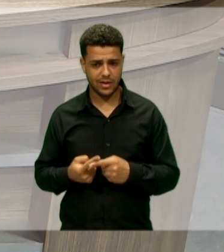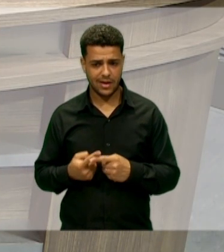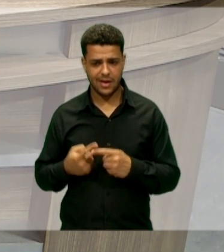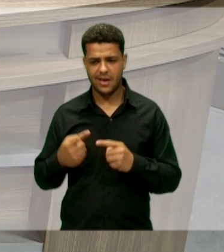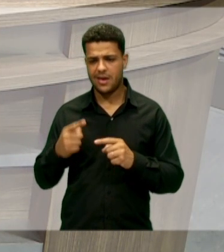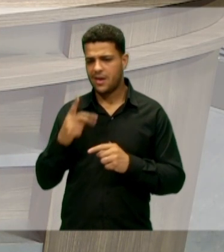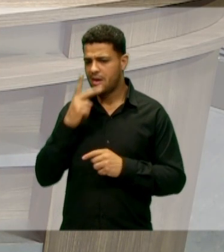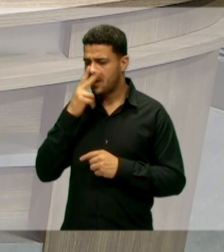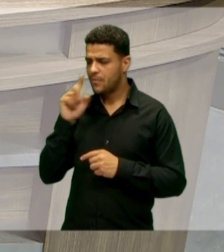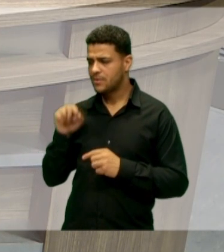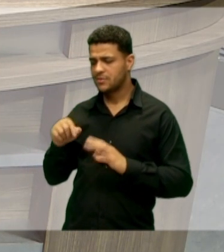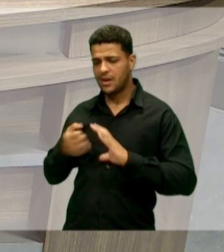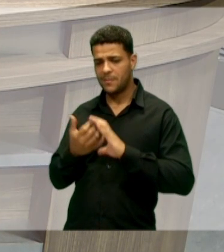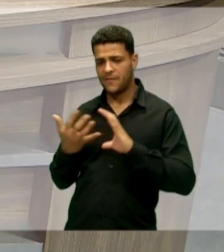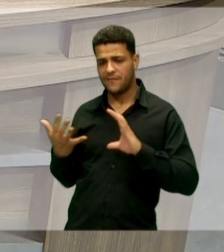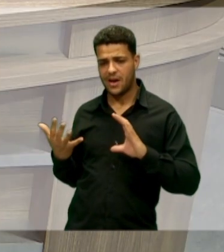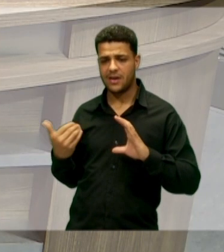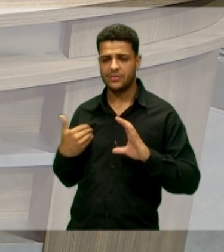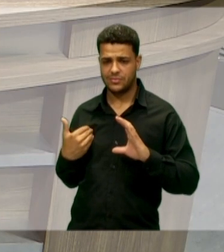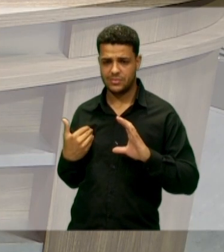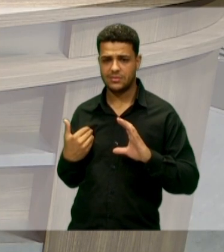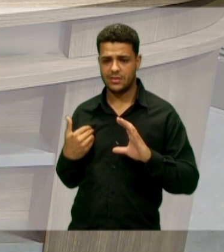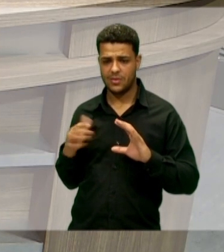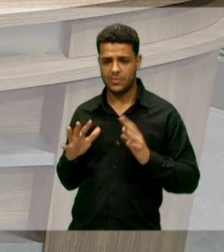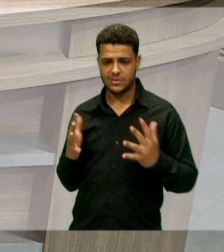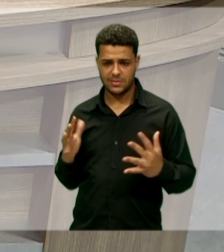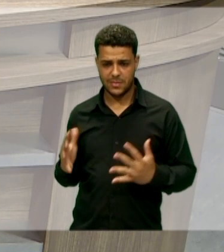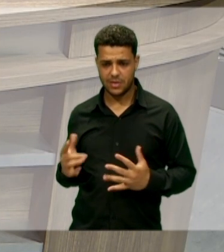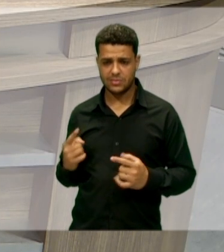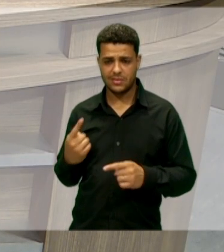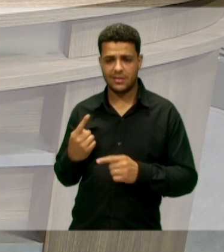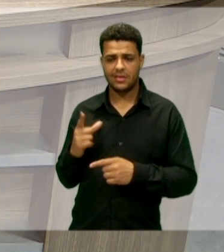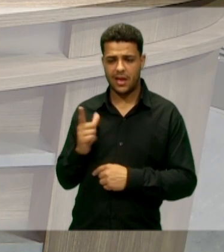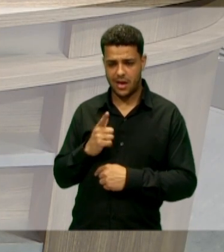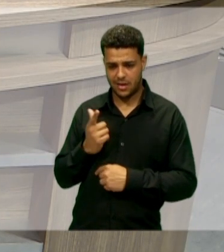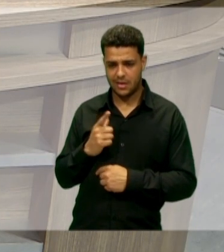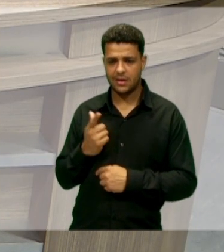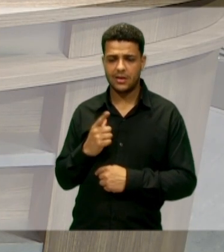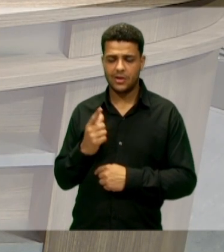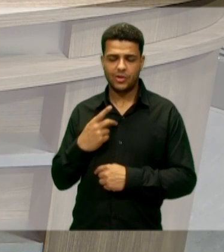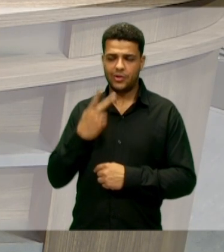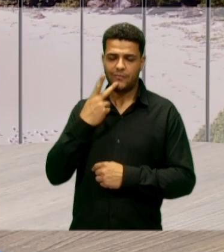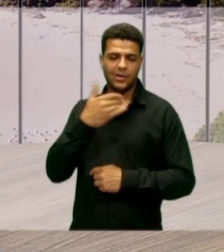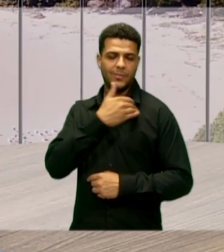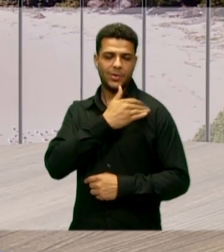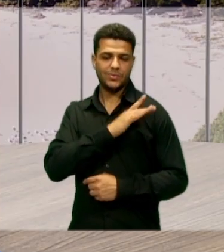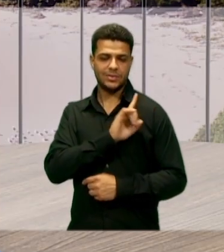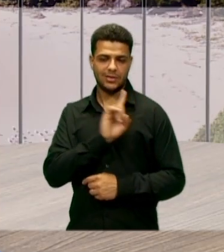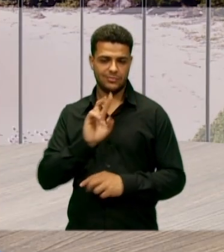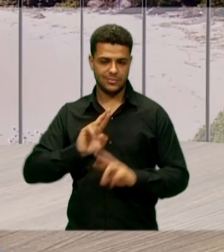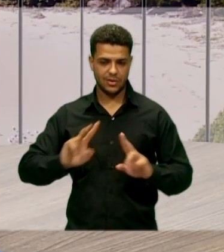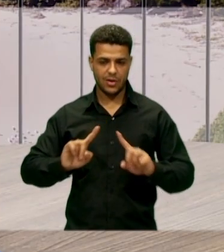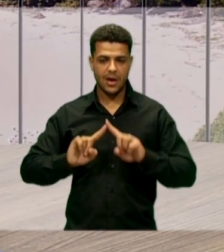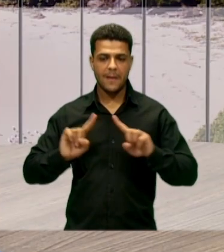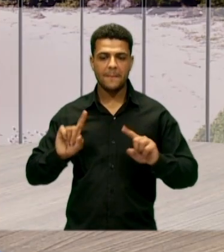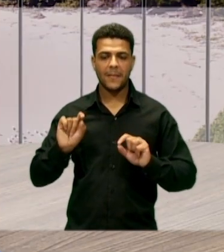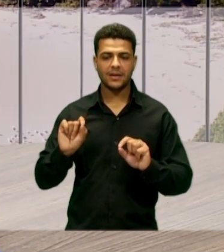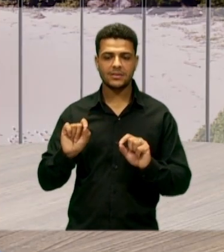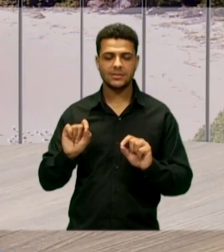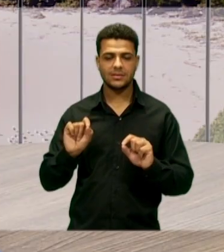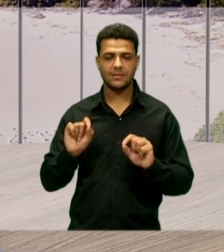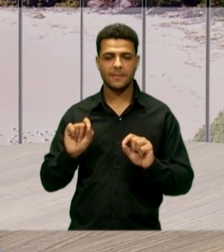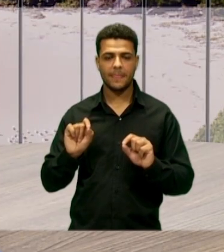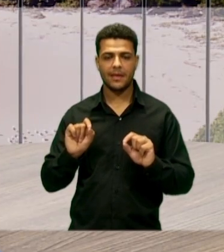vários fatores, né? Alguns fatores, realmente existe, não digo preconceito, mas é